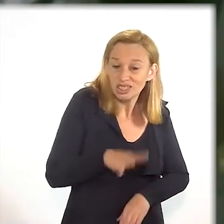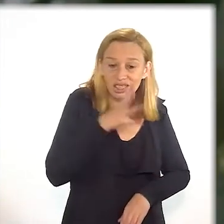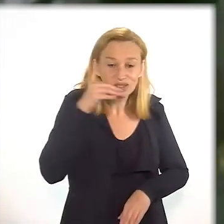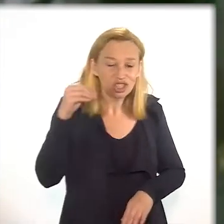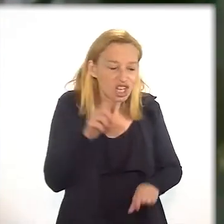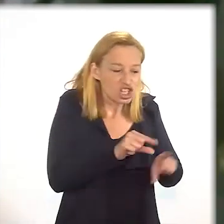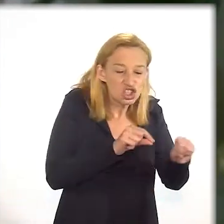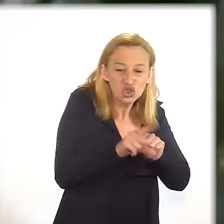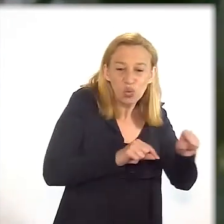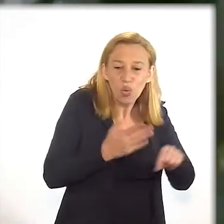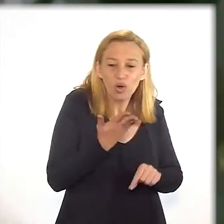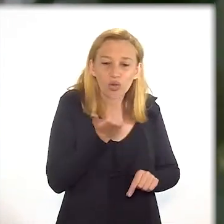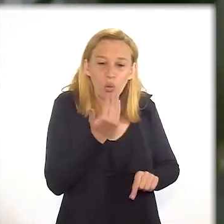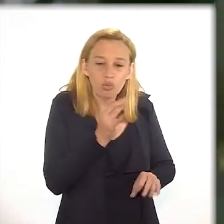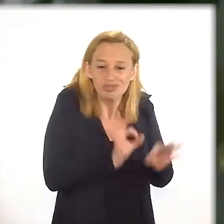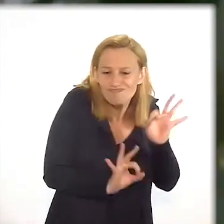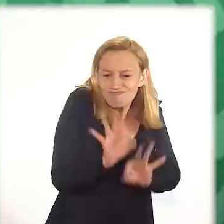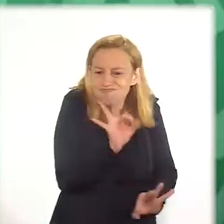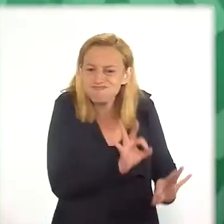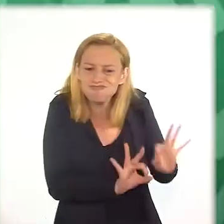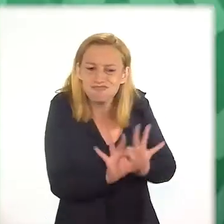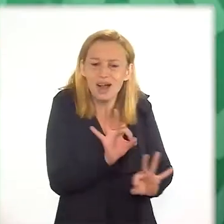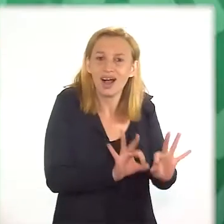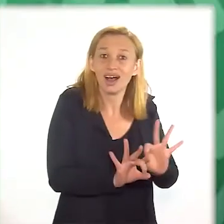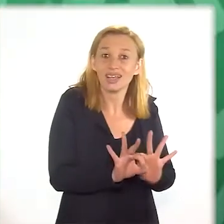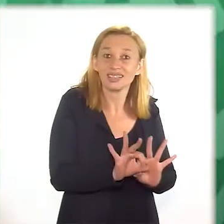na escolha dos alimentos, no preparo,